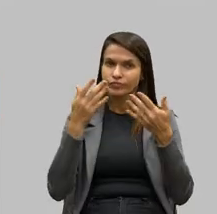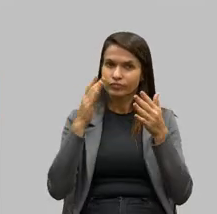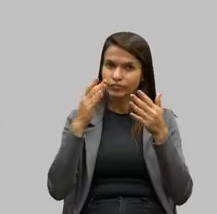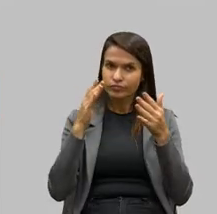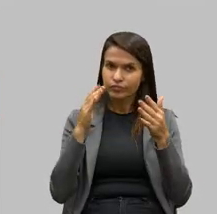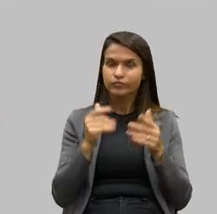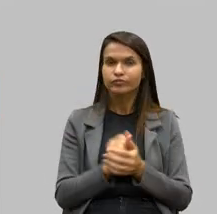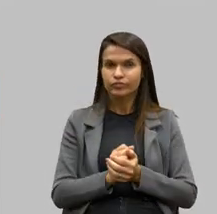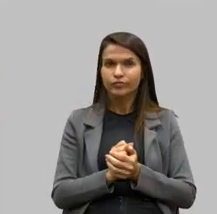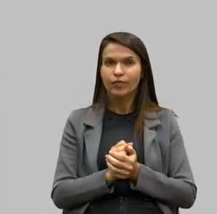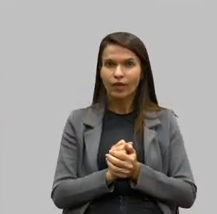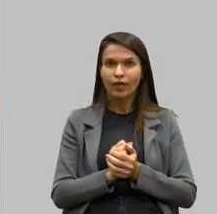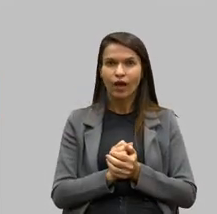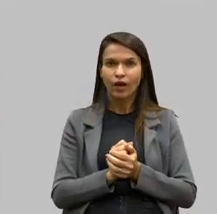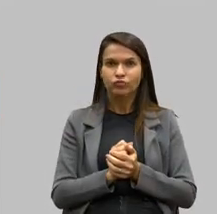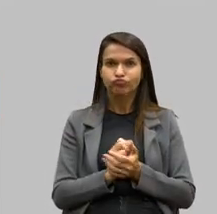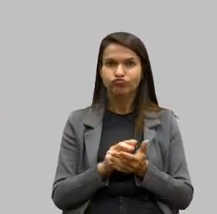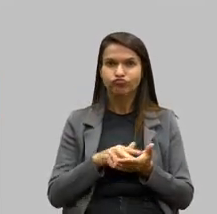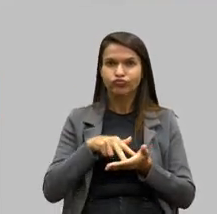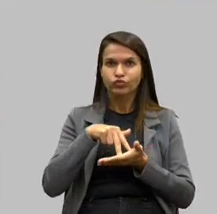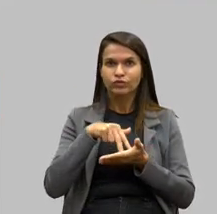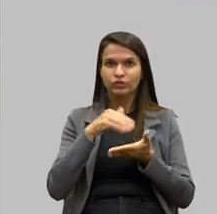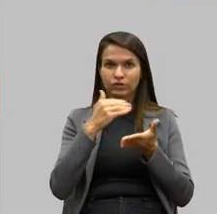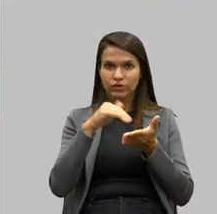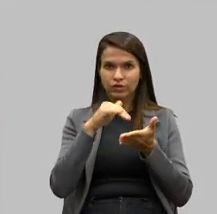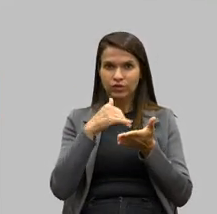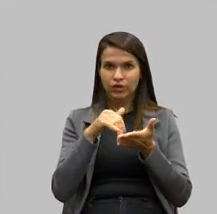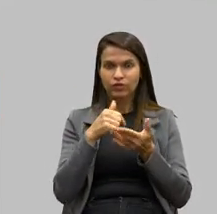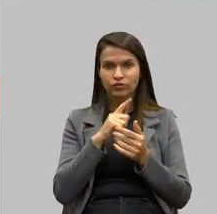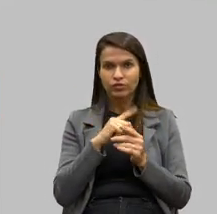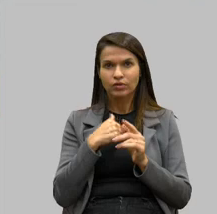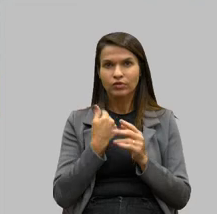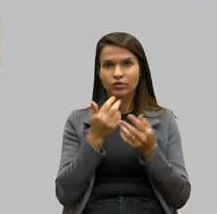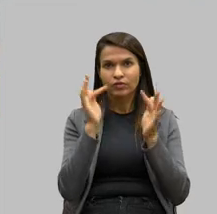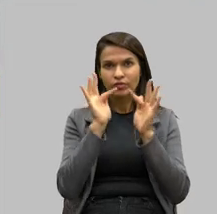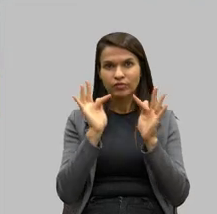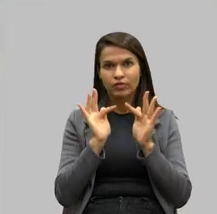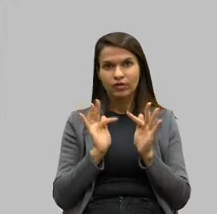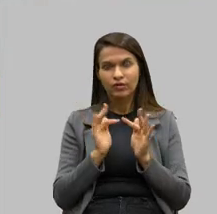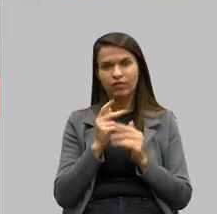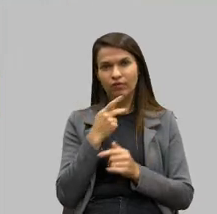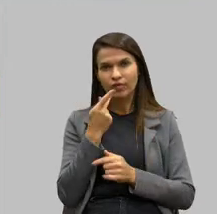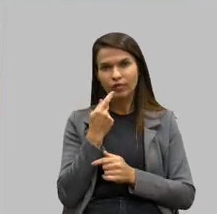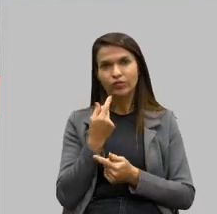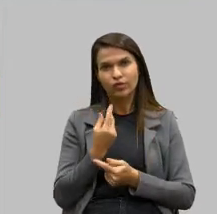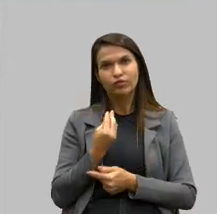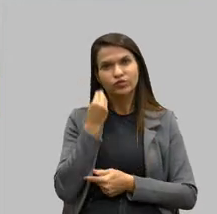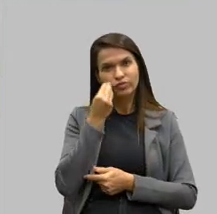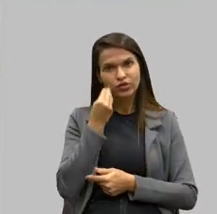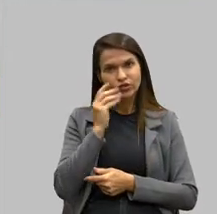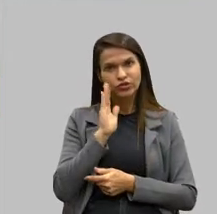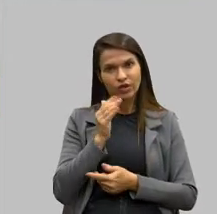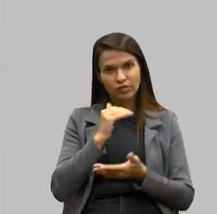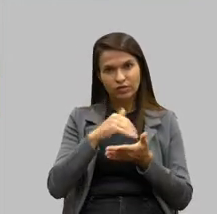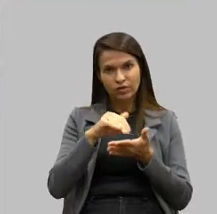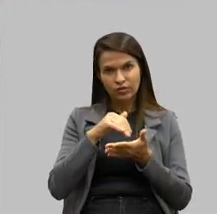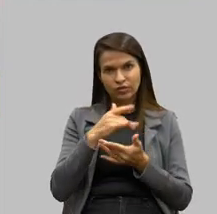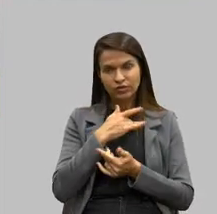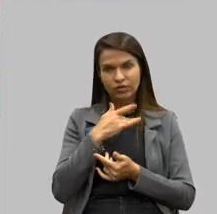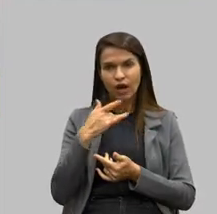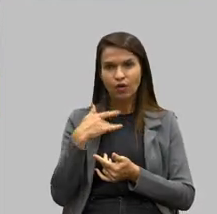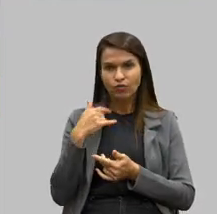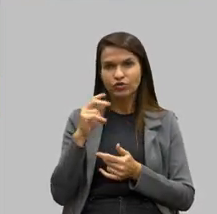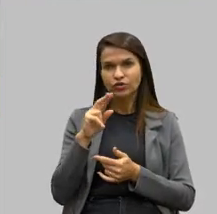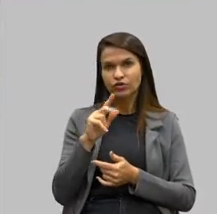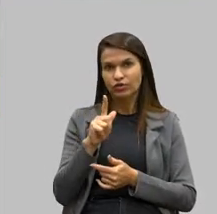secretaria. A gente fica feliz quando... E eu falo muito porque eu vivi isso já, fui secretário de Saúde de Valadares, e quando a gente